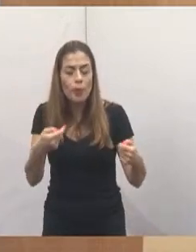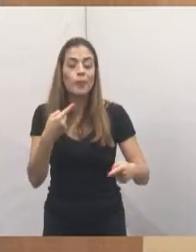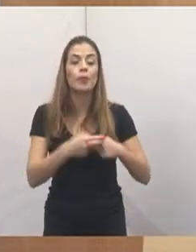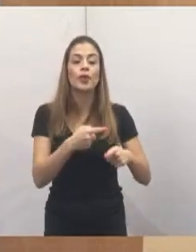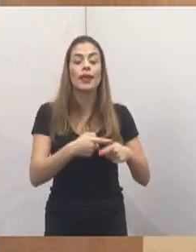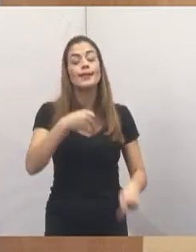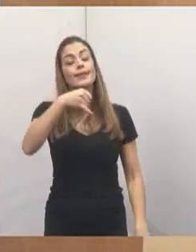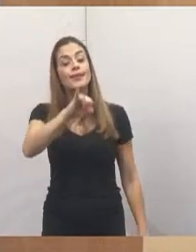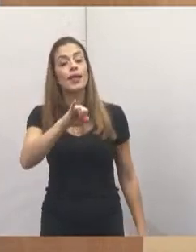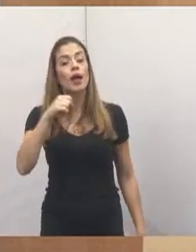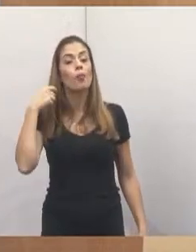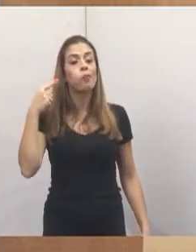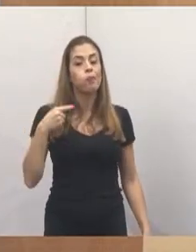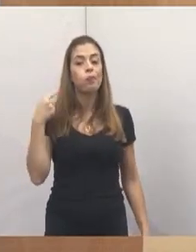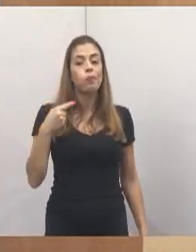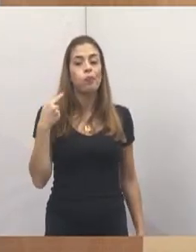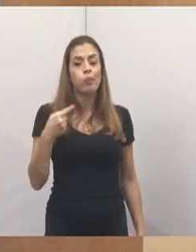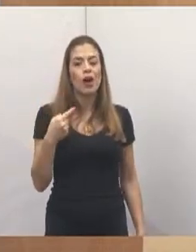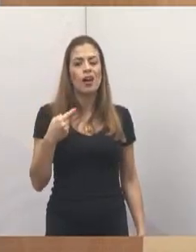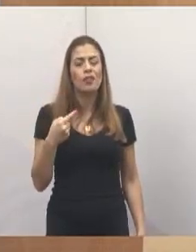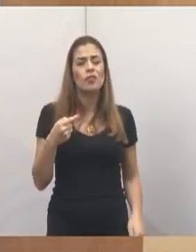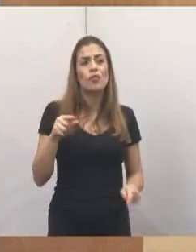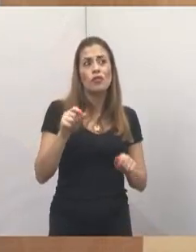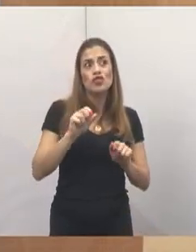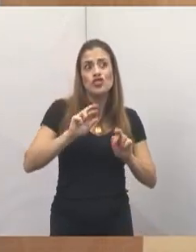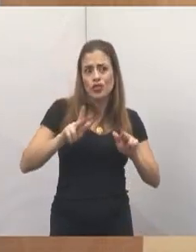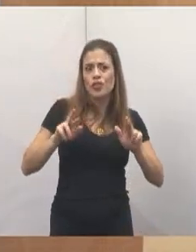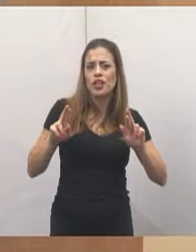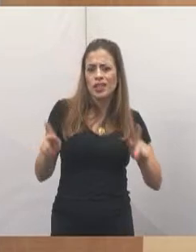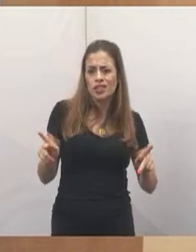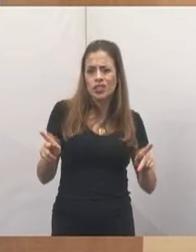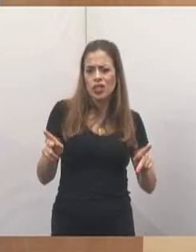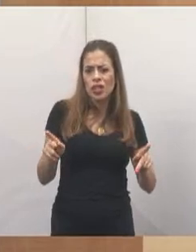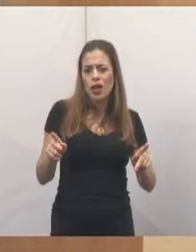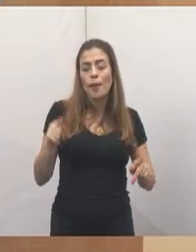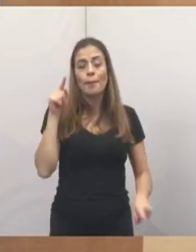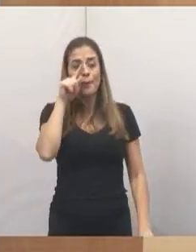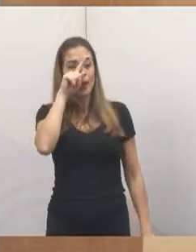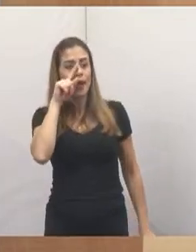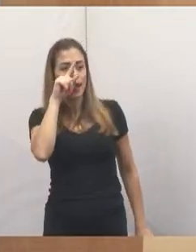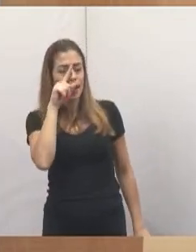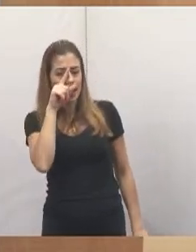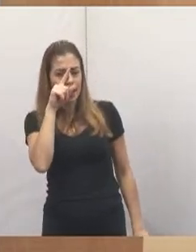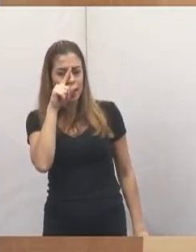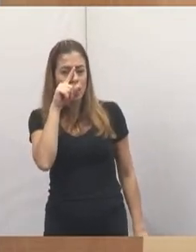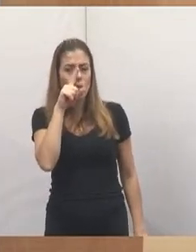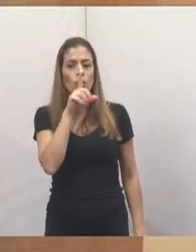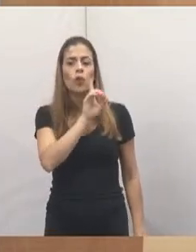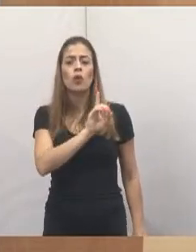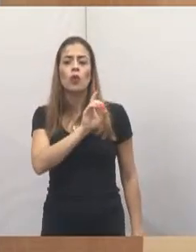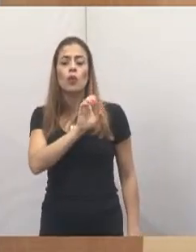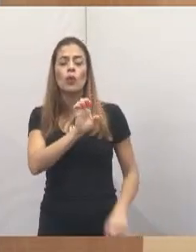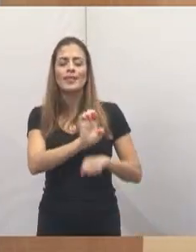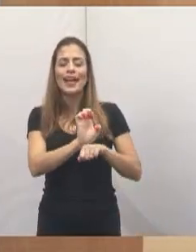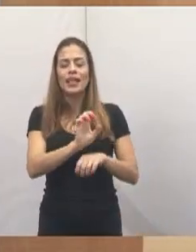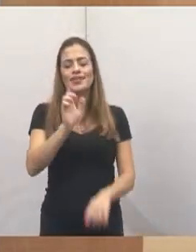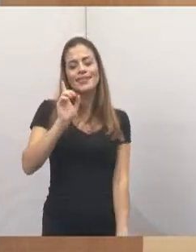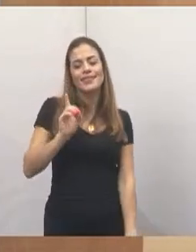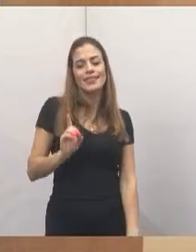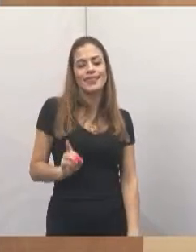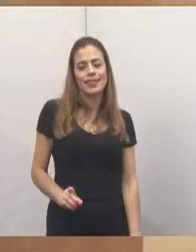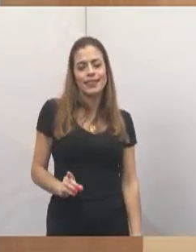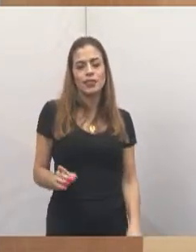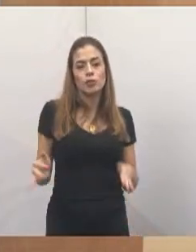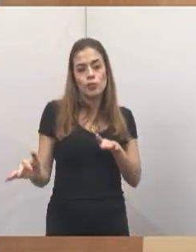se a advocacia assim não o for, está em risco o Estado de Direito. E o Estado de Direito, ele é